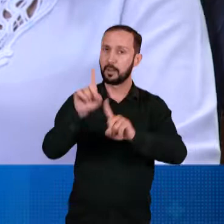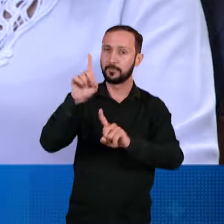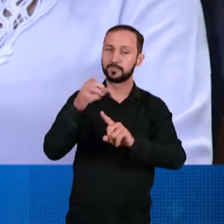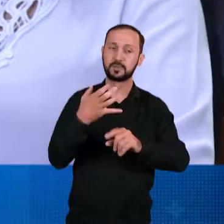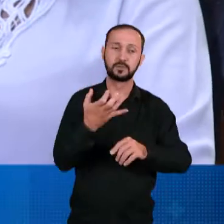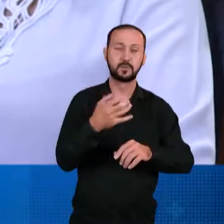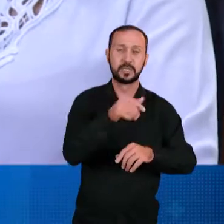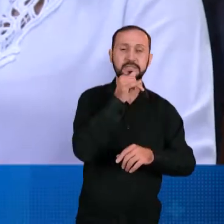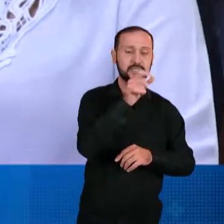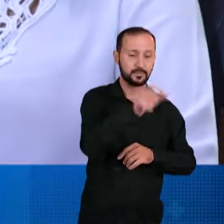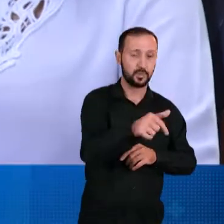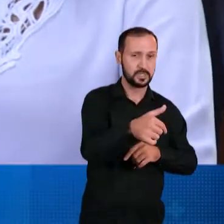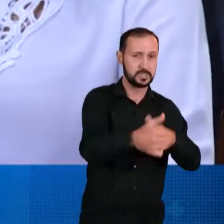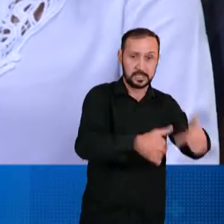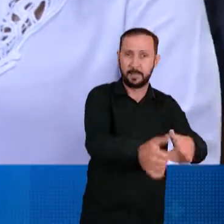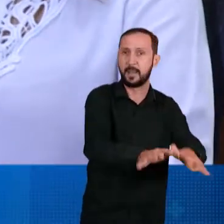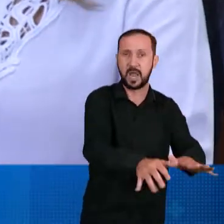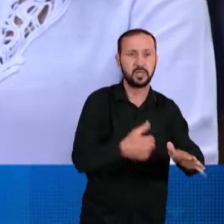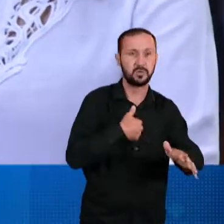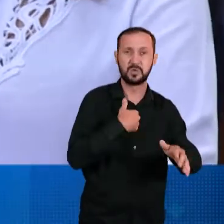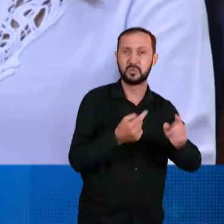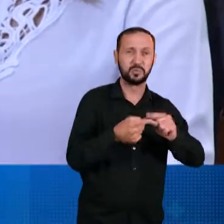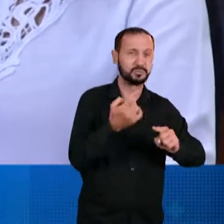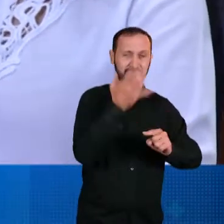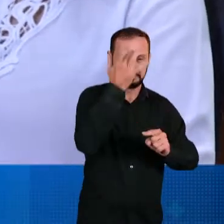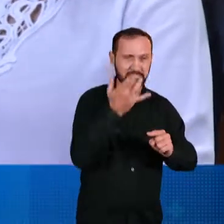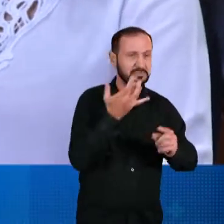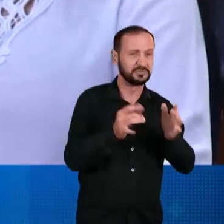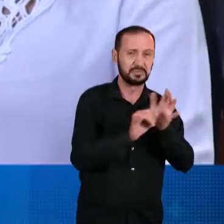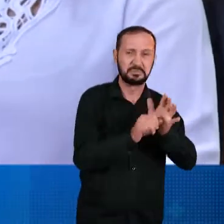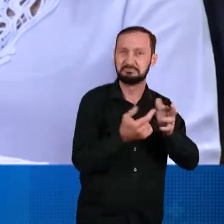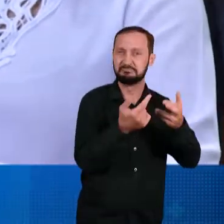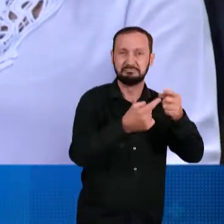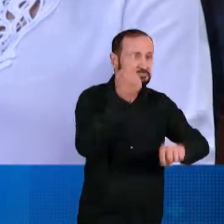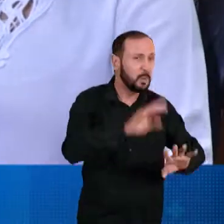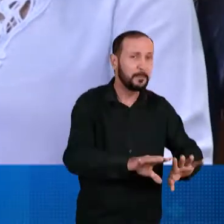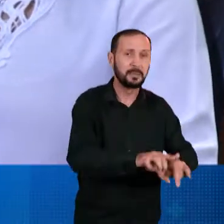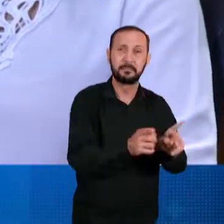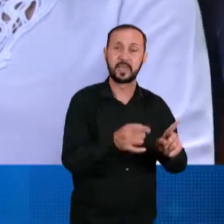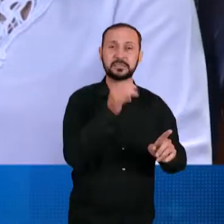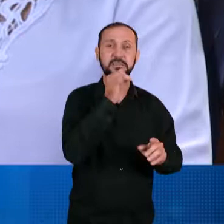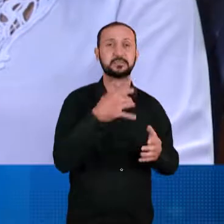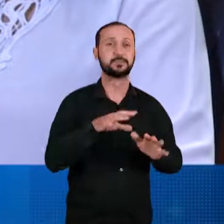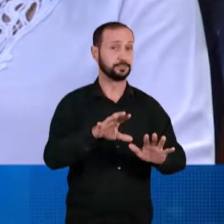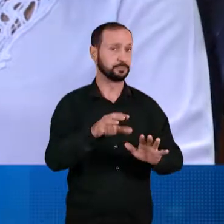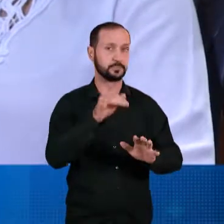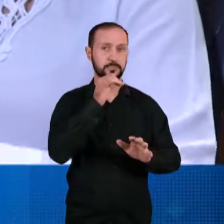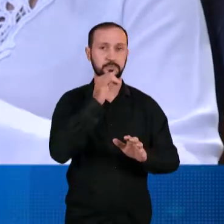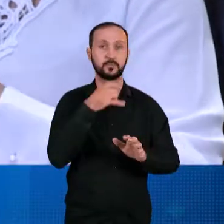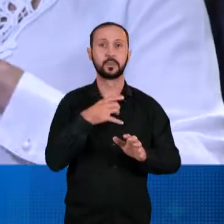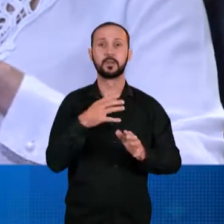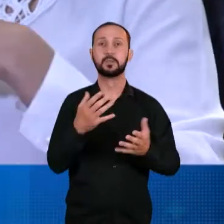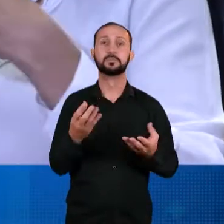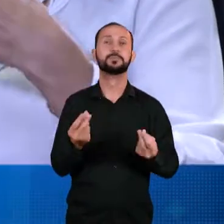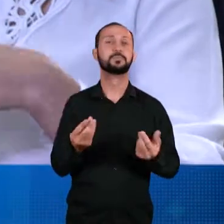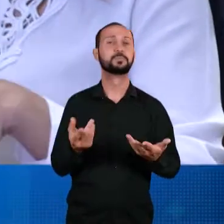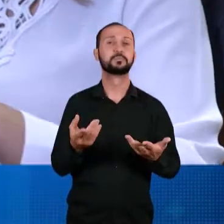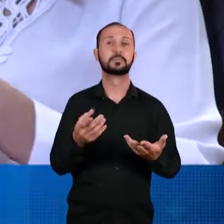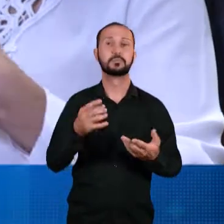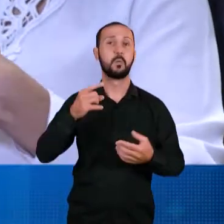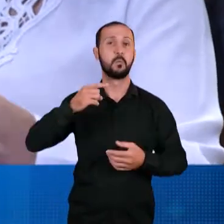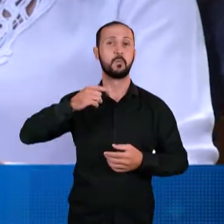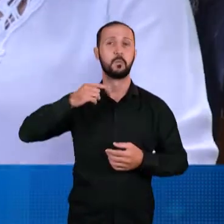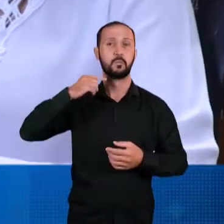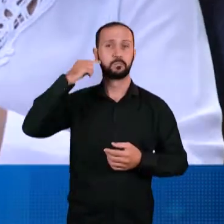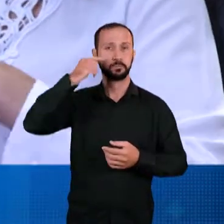ela não tem o perfil. Ela já sabe que ela não tem o perfil para aquele trabalho, né? Então, por exemplo, a mesma coisa que a gente pegar um